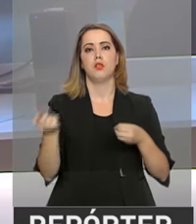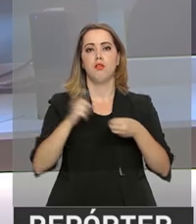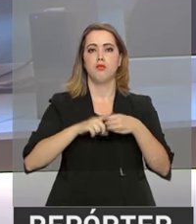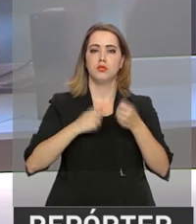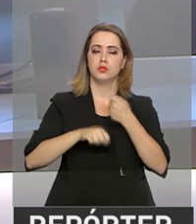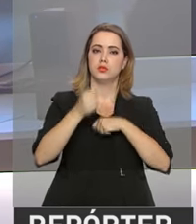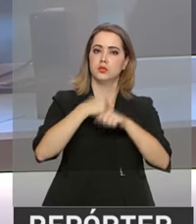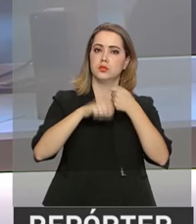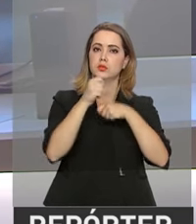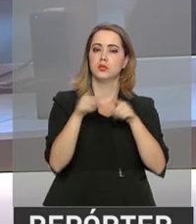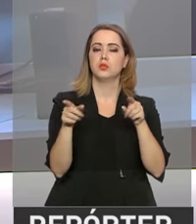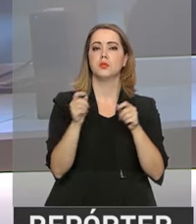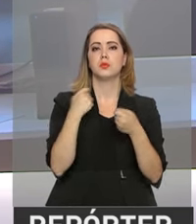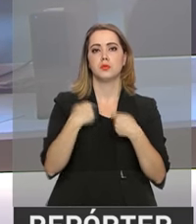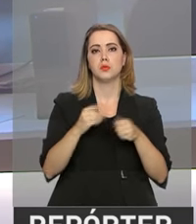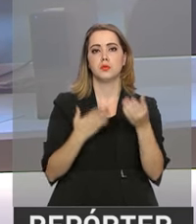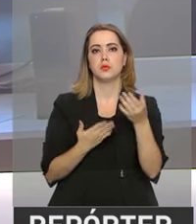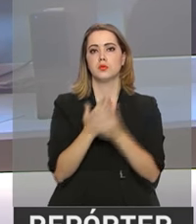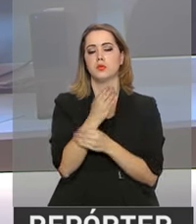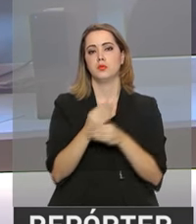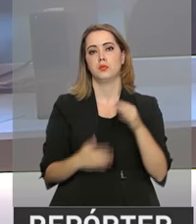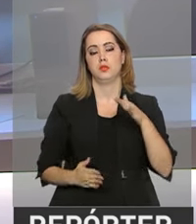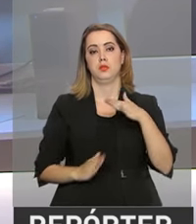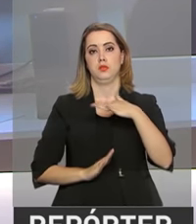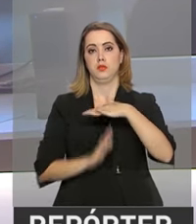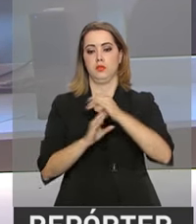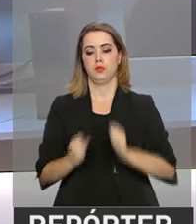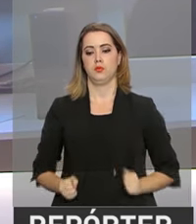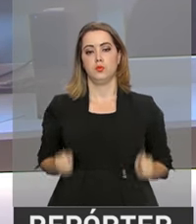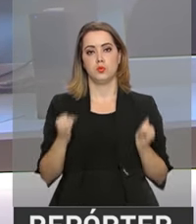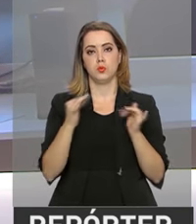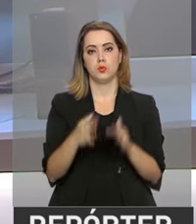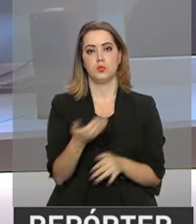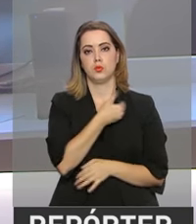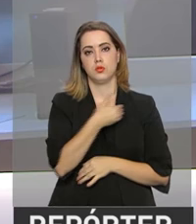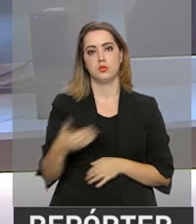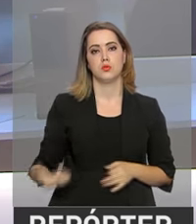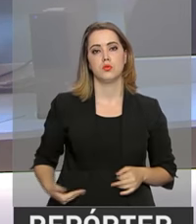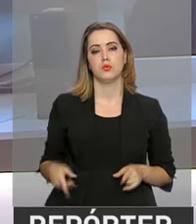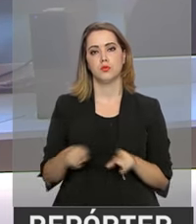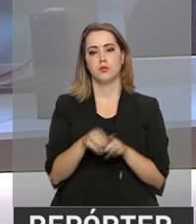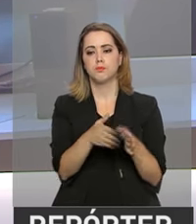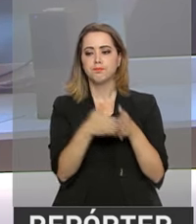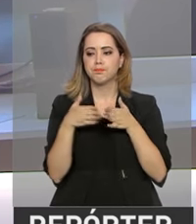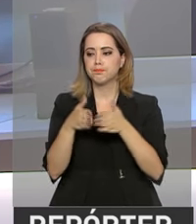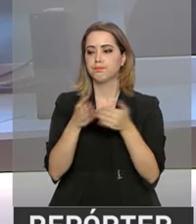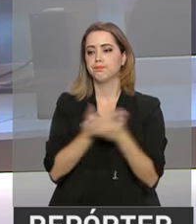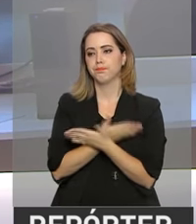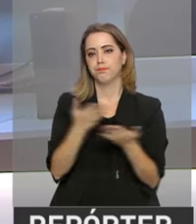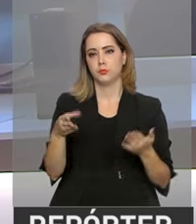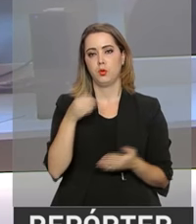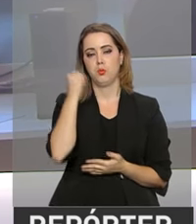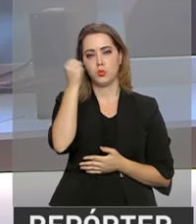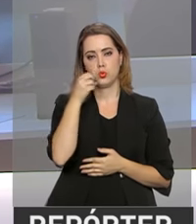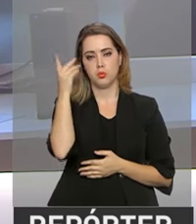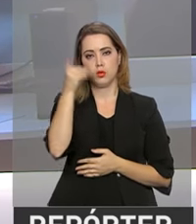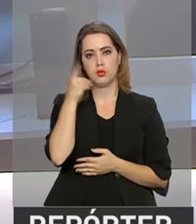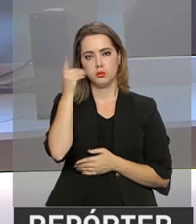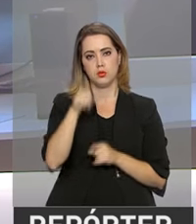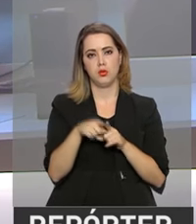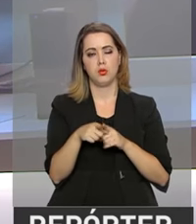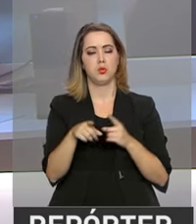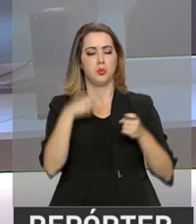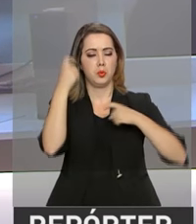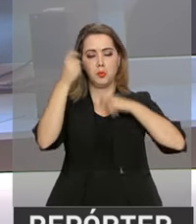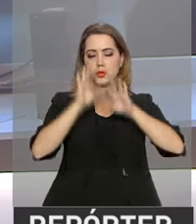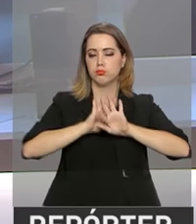pela aprovação da PEC do teto dos gastos públicos. Ele fez um apelo aos parlamentares e disse que ninguém deve se preocupar com críticas